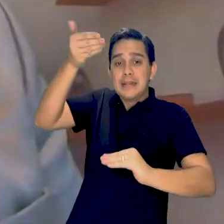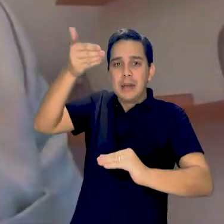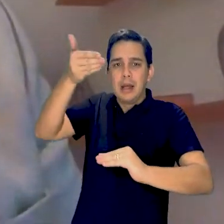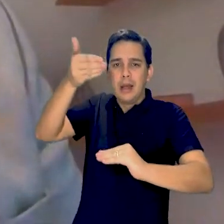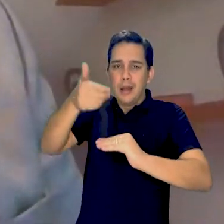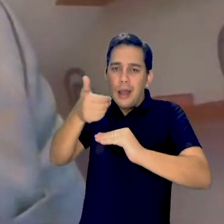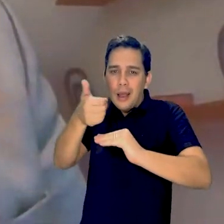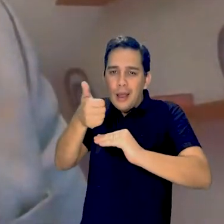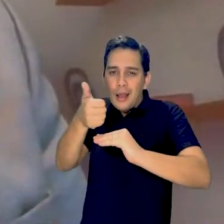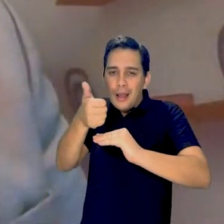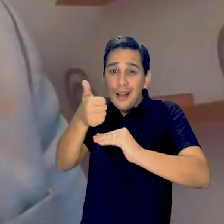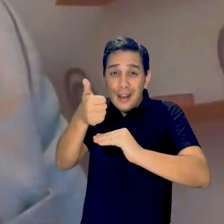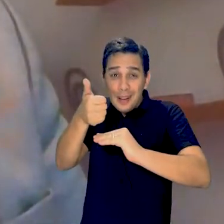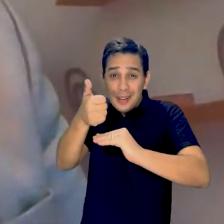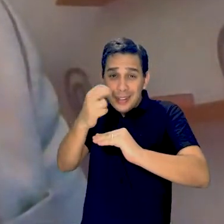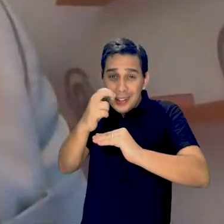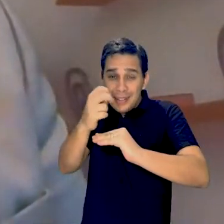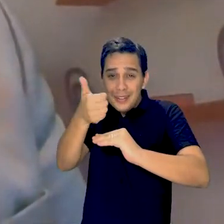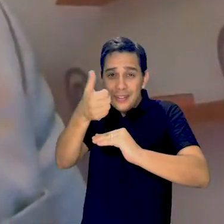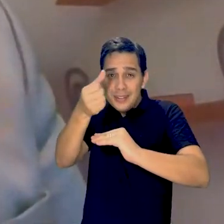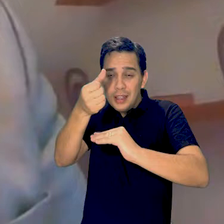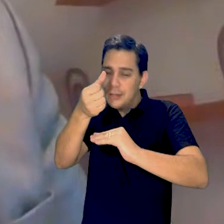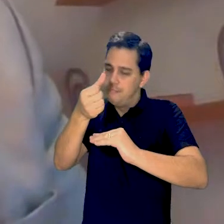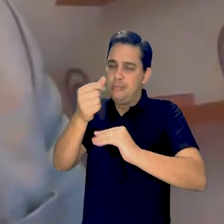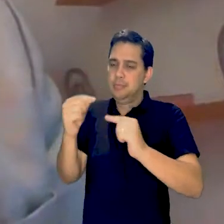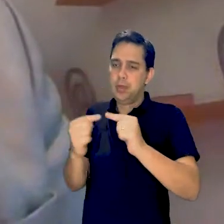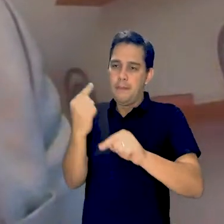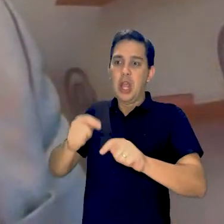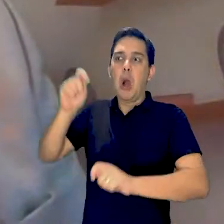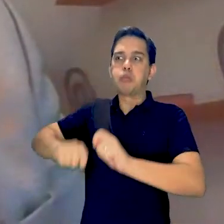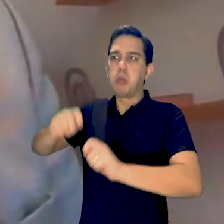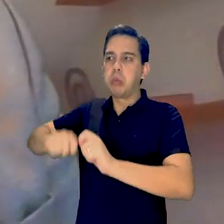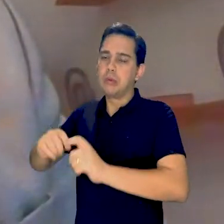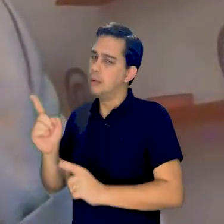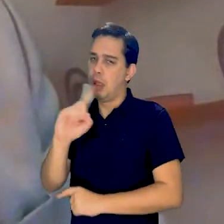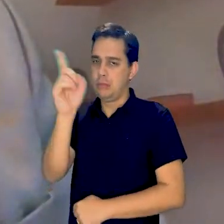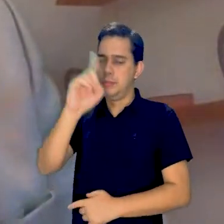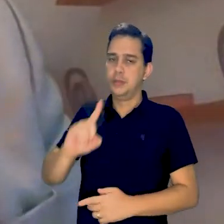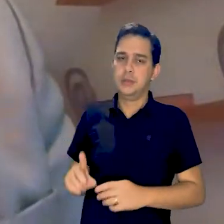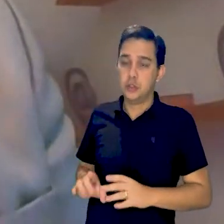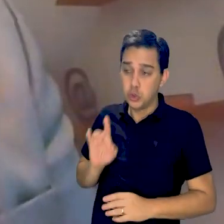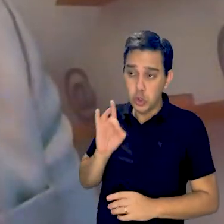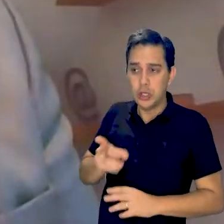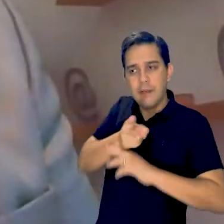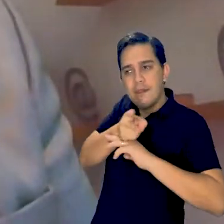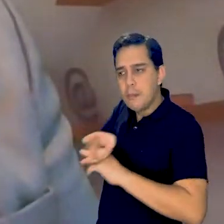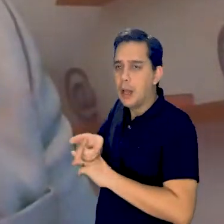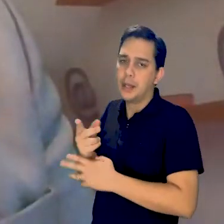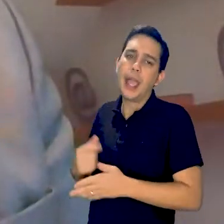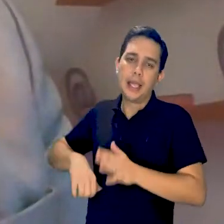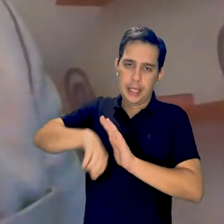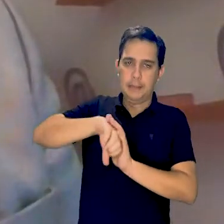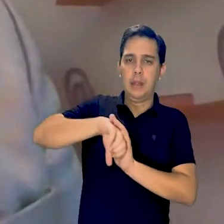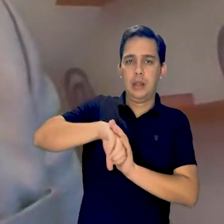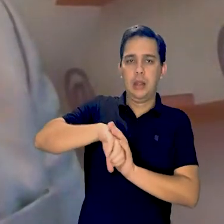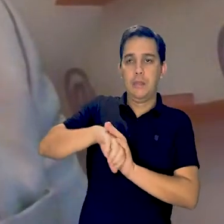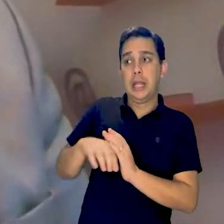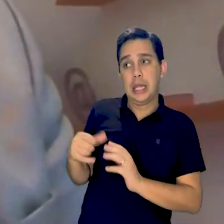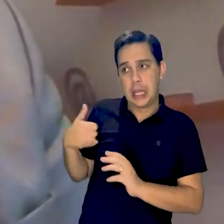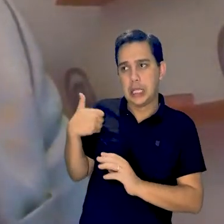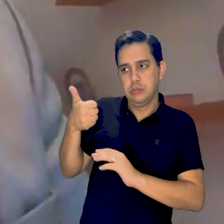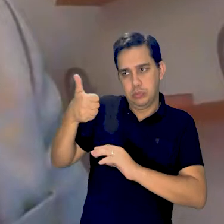A adolescente tem 15 anos, então ele não responderá por estupro com violência presumida. Mas o fato dele